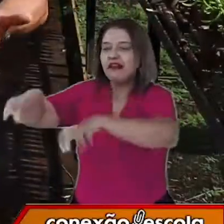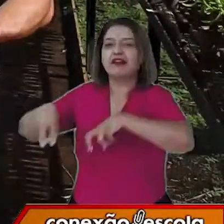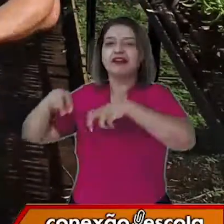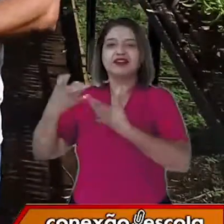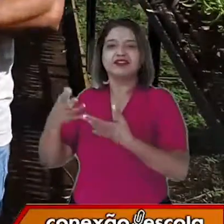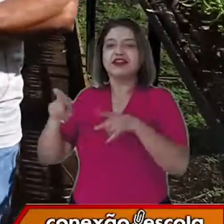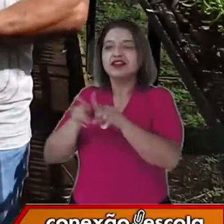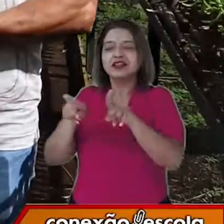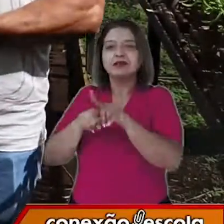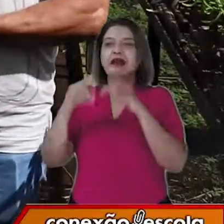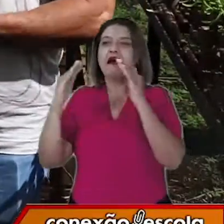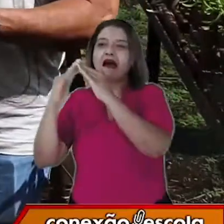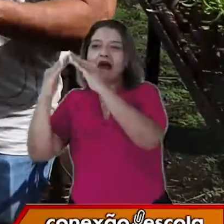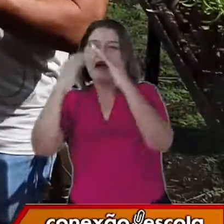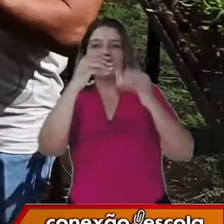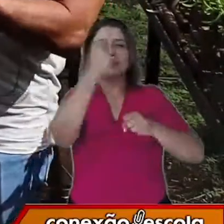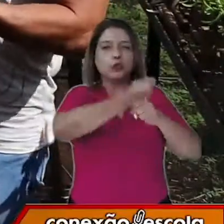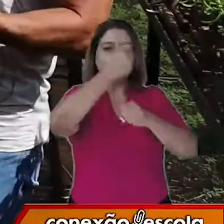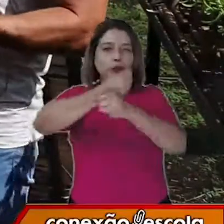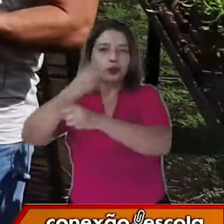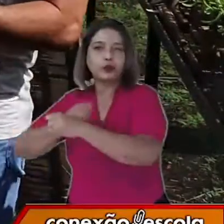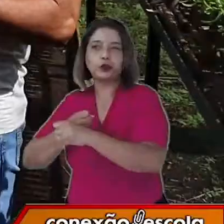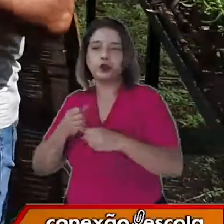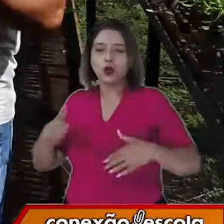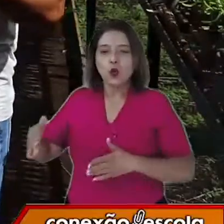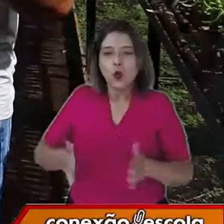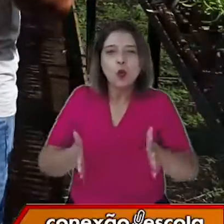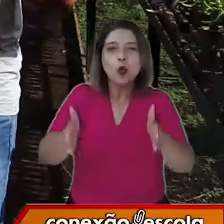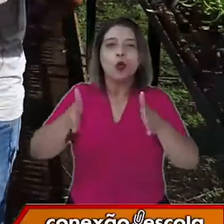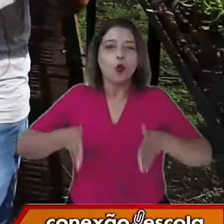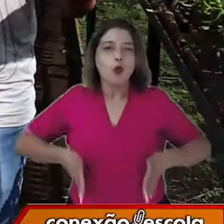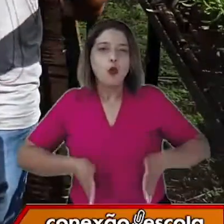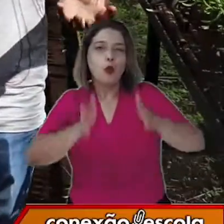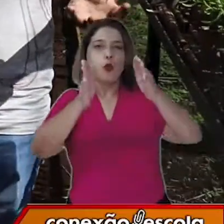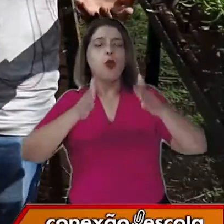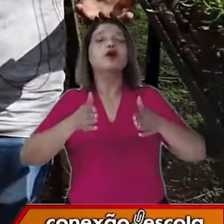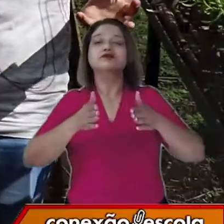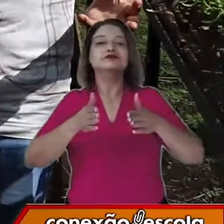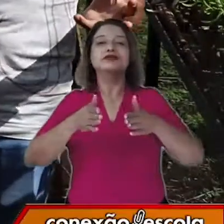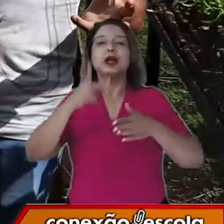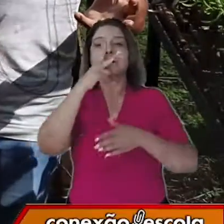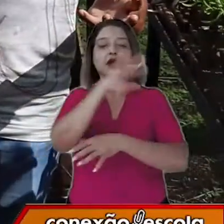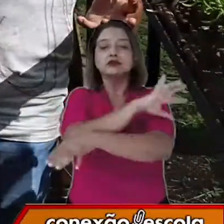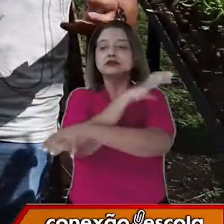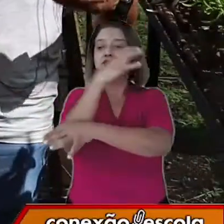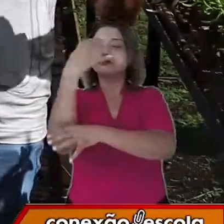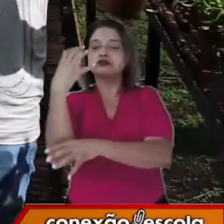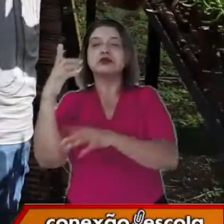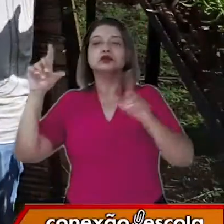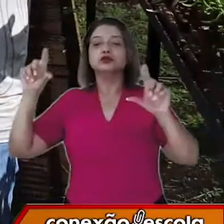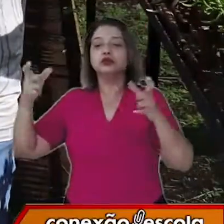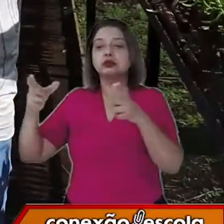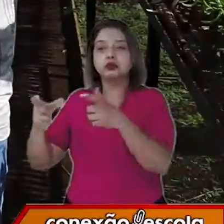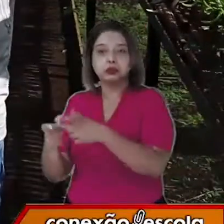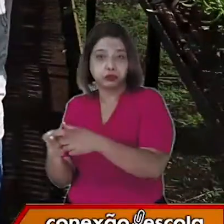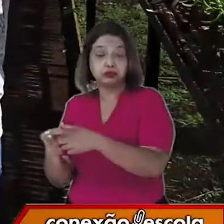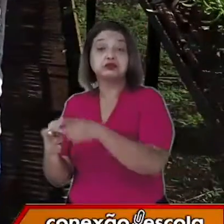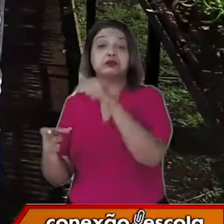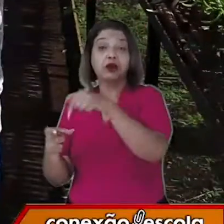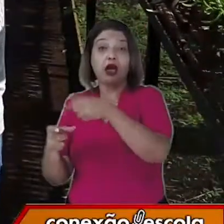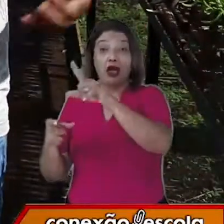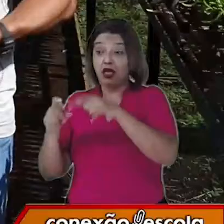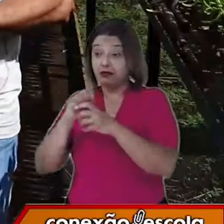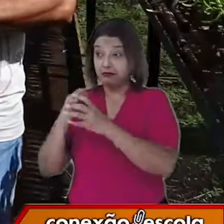nossas cidades, que estão crescendo, as rodovias, esse cerrado começou a perder espaço. E essas sementinhas que